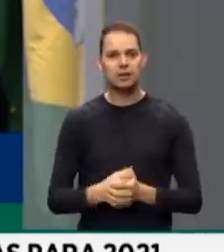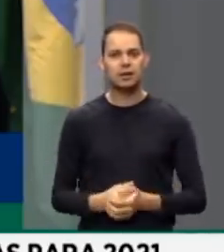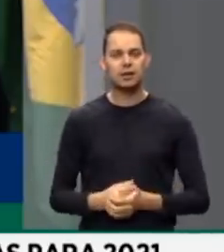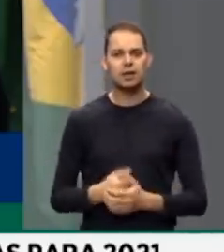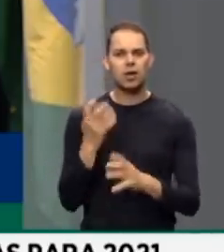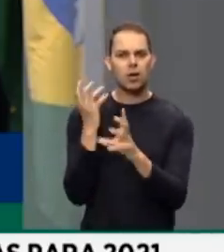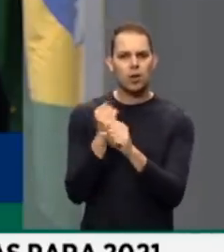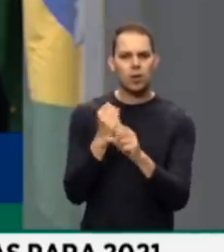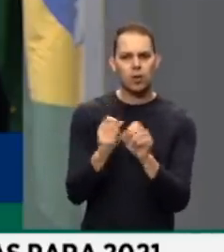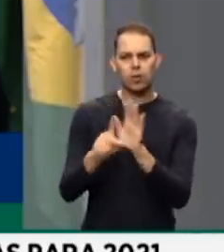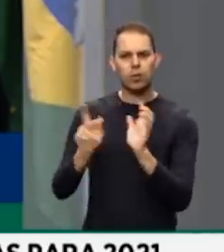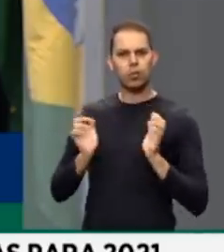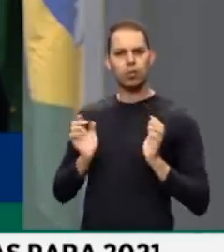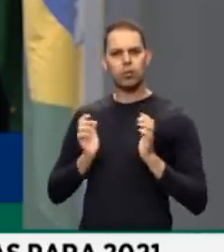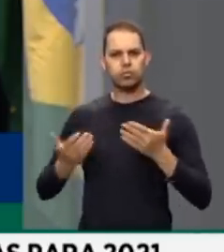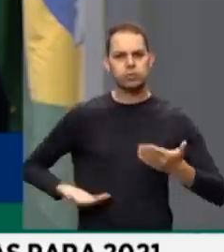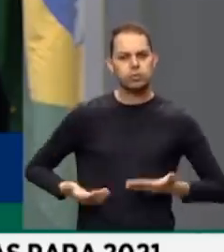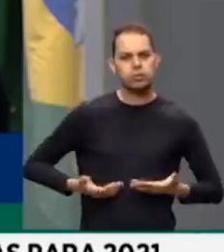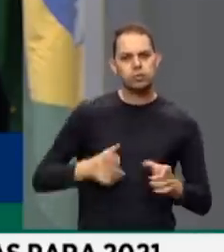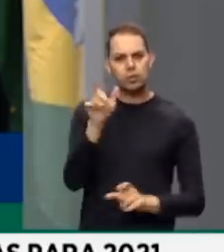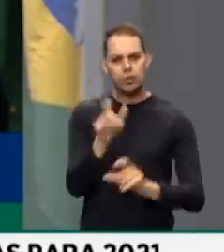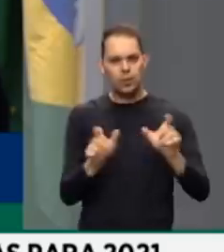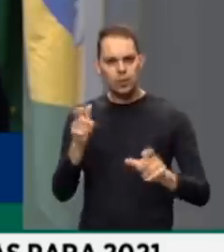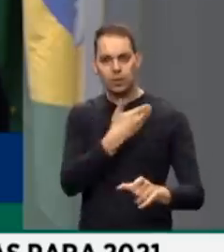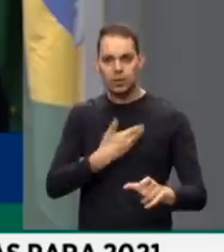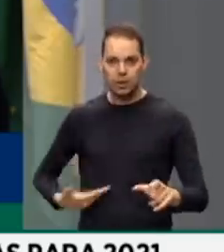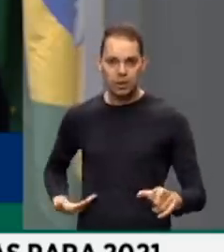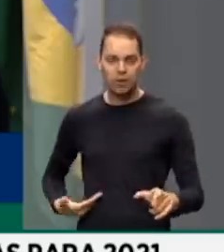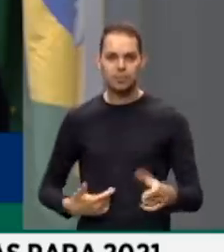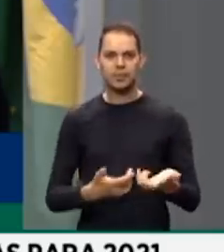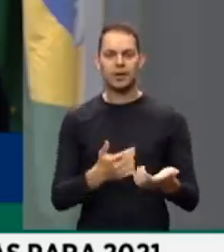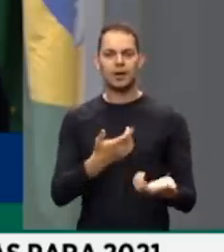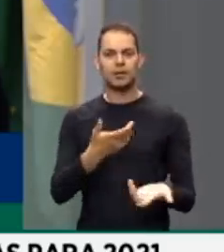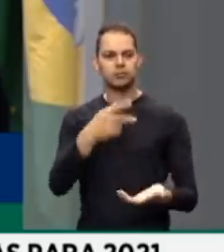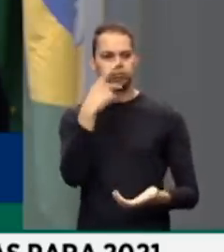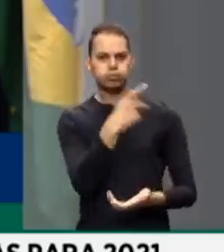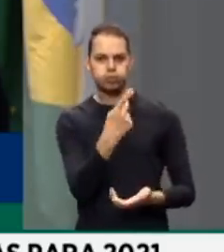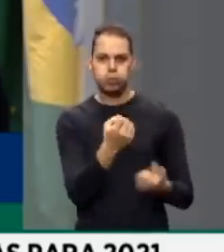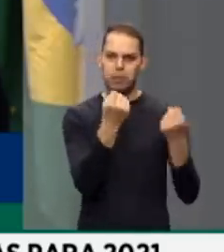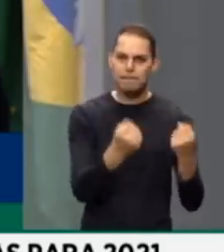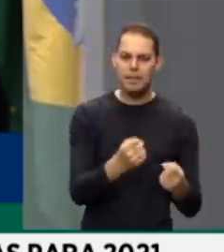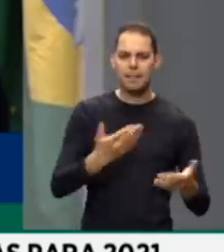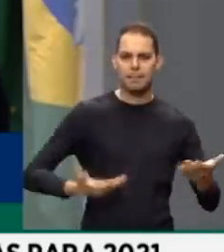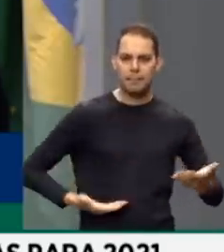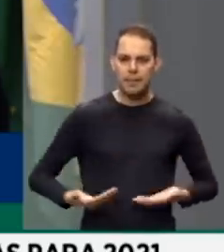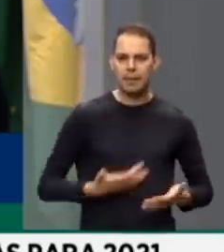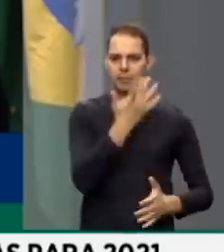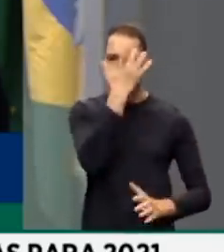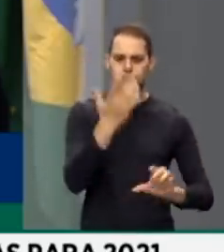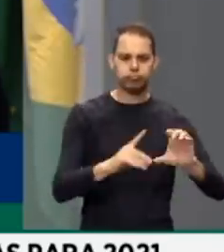as contas da elite e do funcionalismo público de Brasília do lombo do trabalhador, do lombo de quem emprega, de quem empreende, de quem